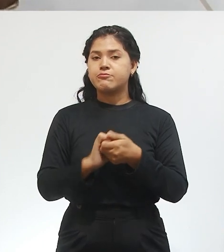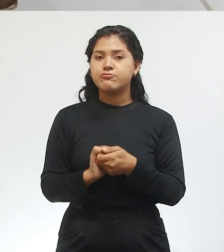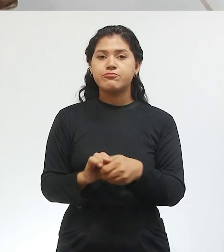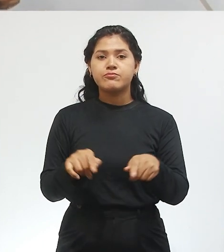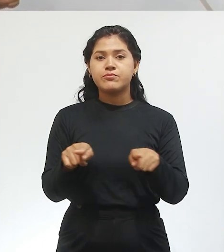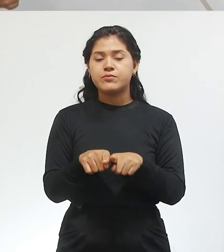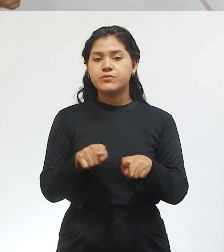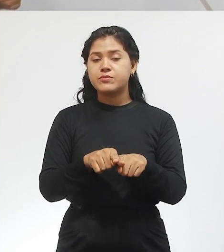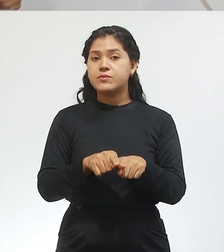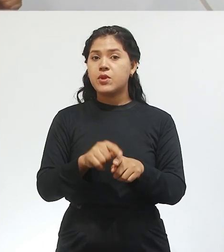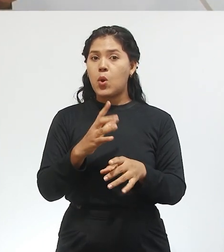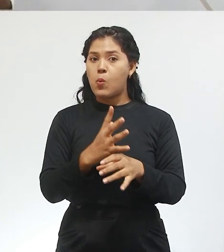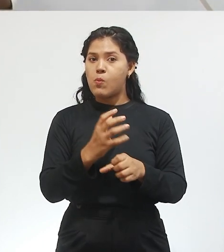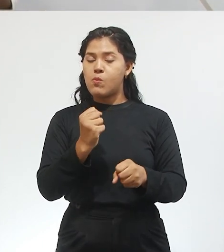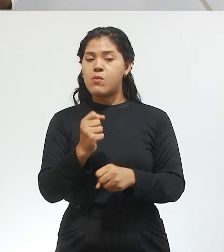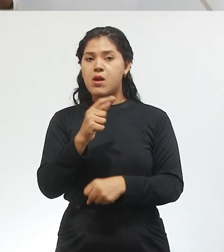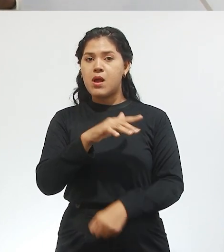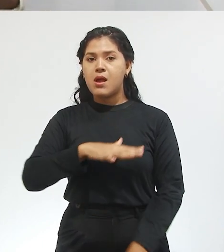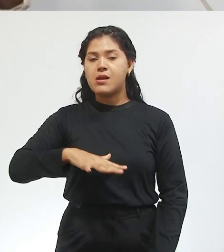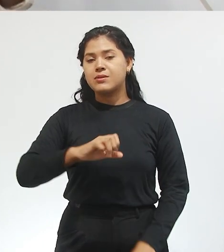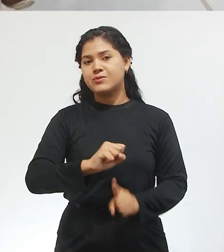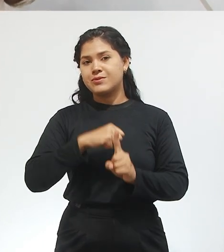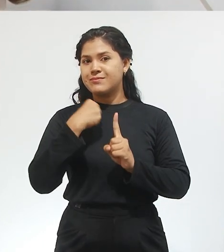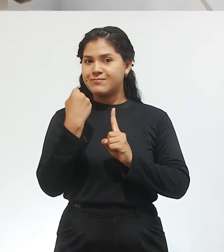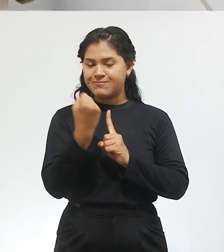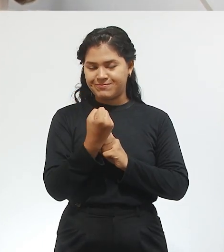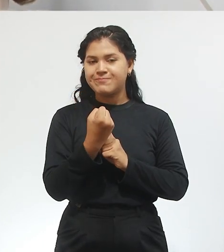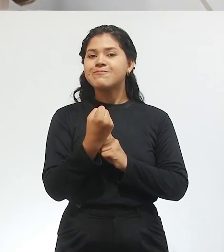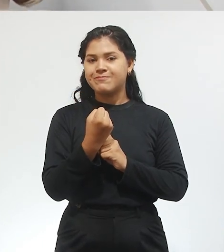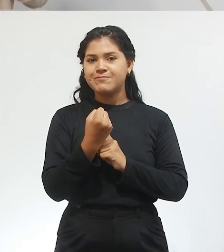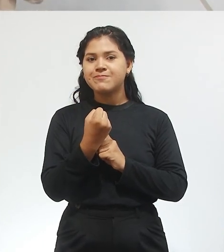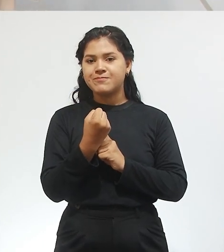é uma ciência social.